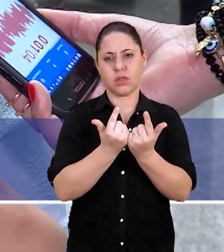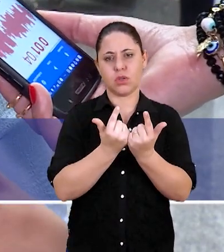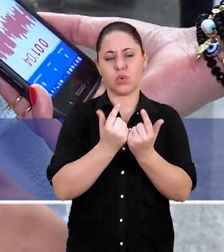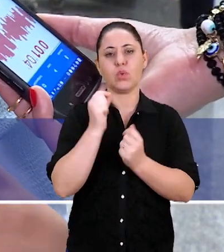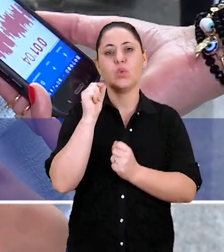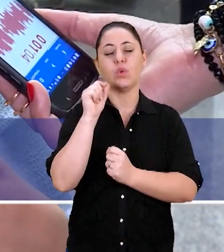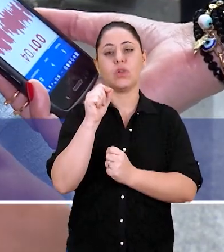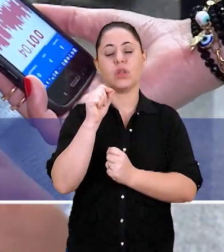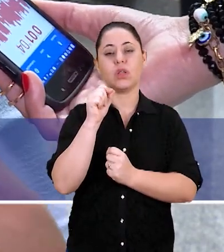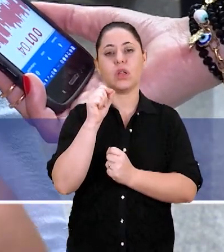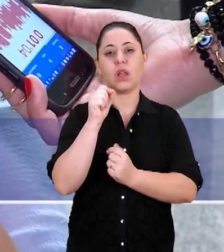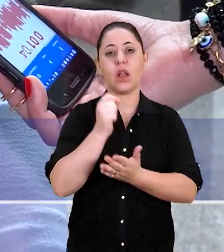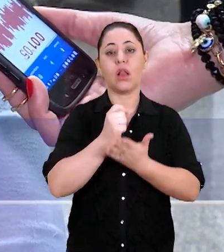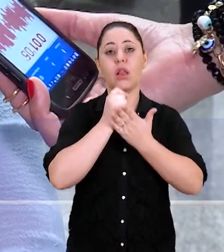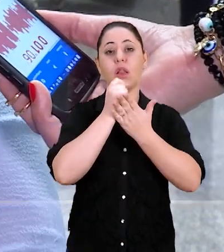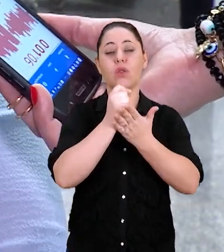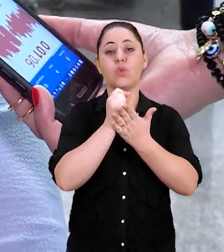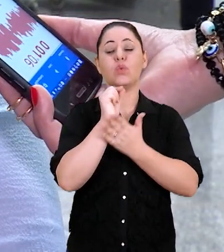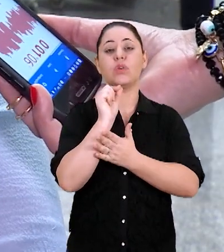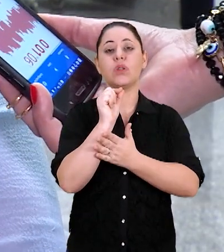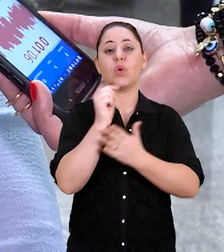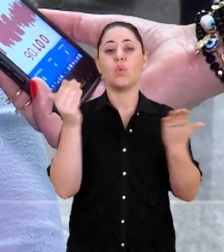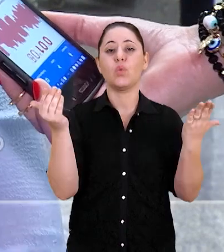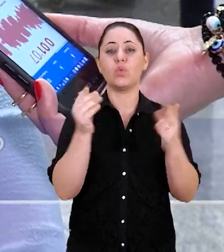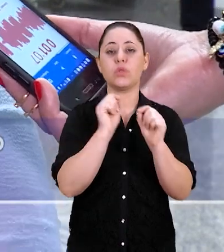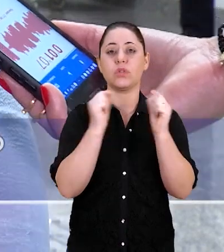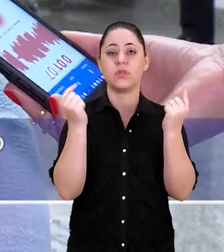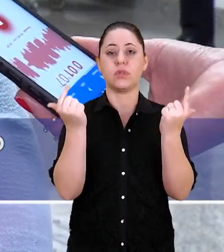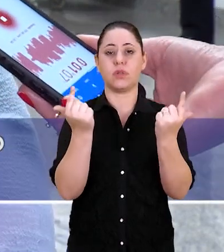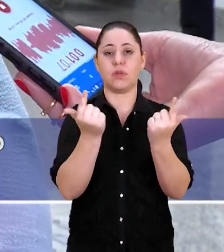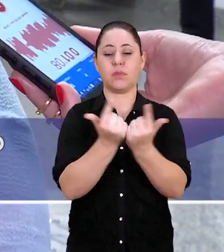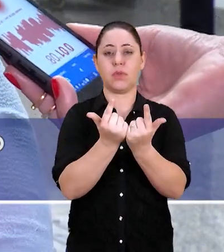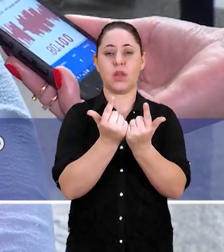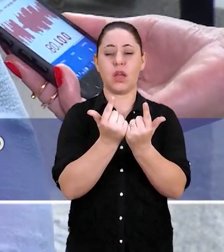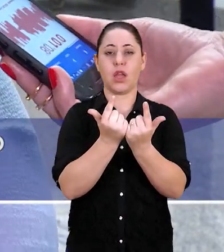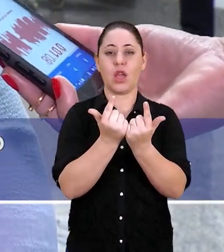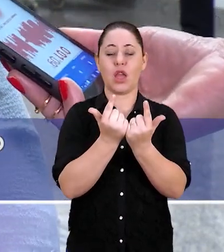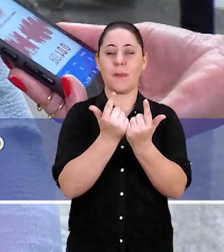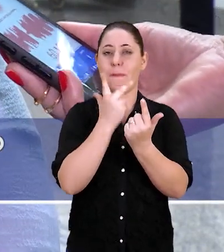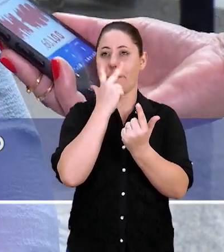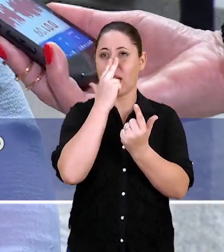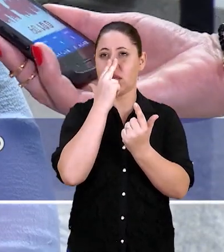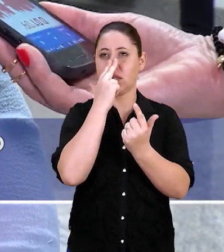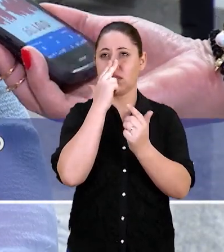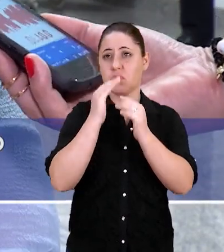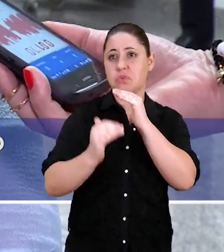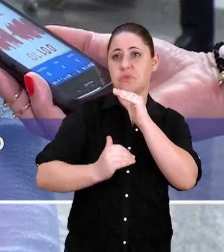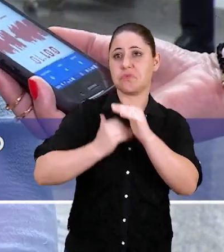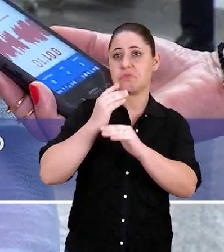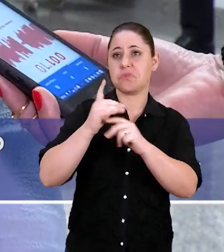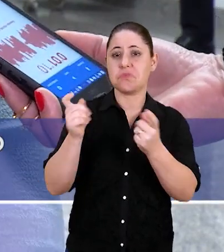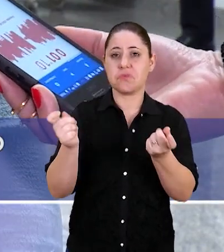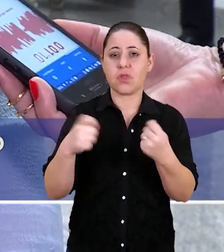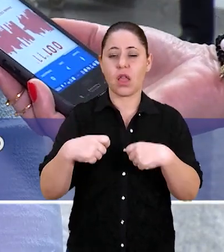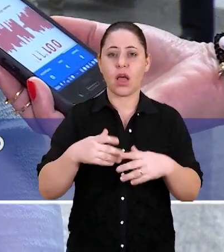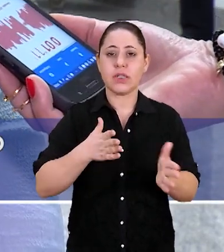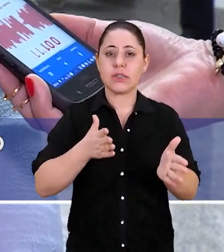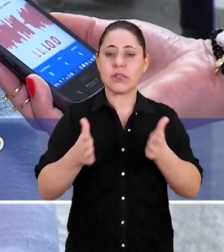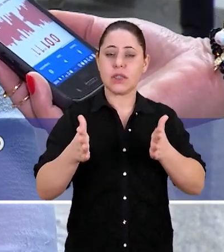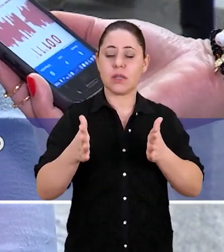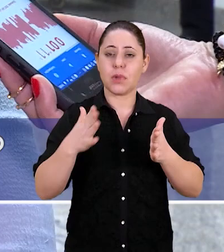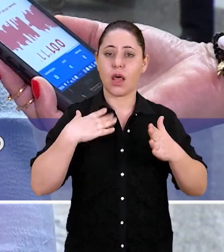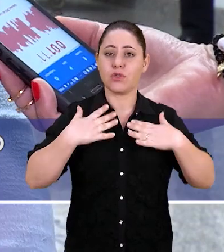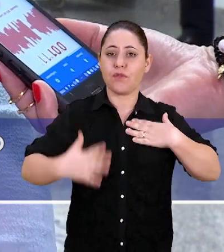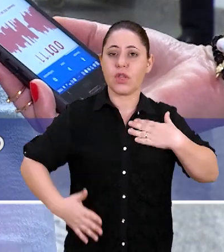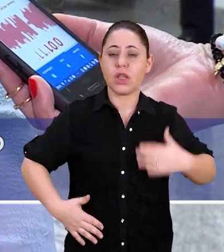passado da Assembleia e o que isso levou para que a Assembleia hoje seja atualizada, né? Tanto